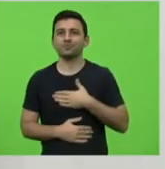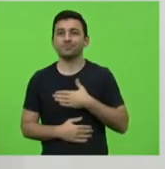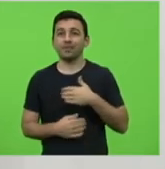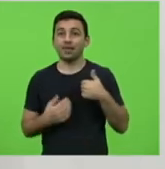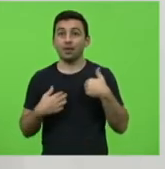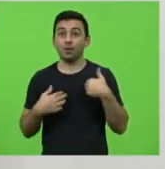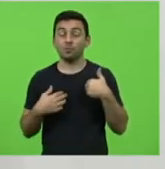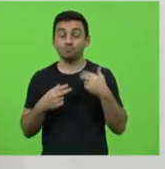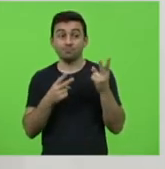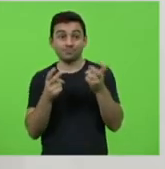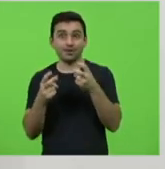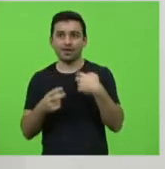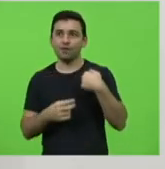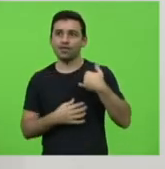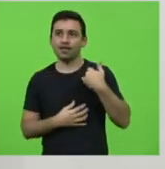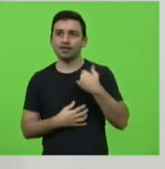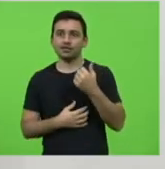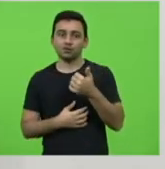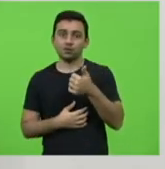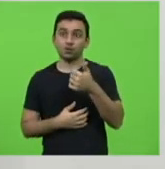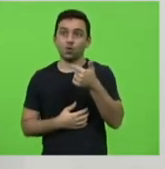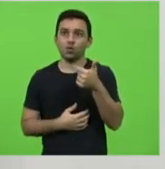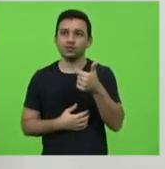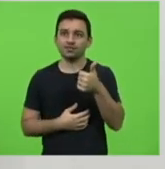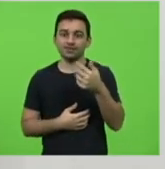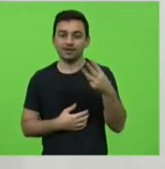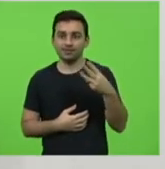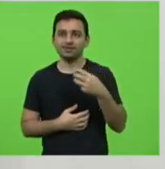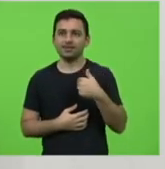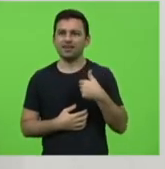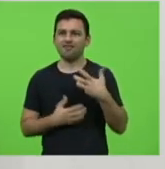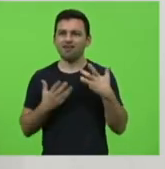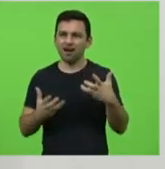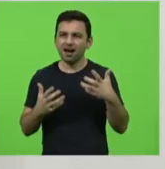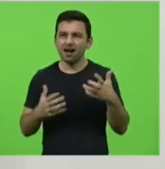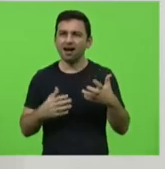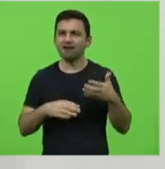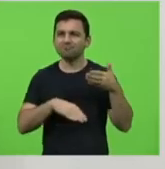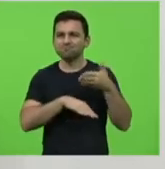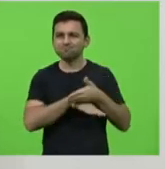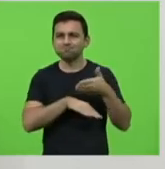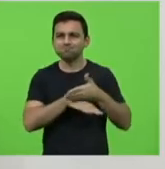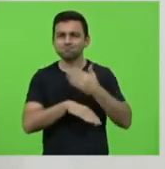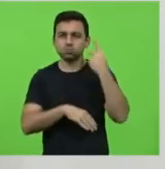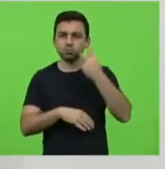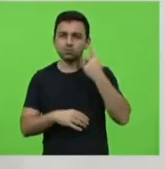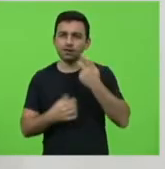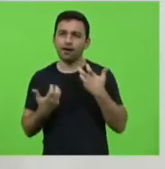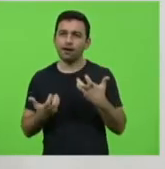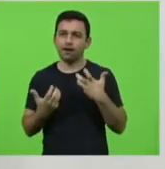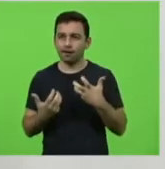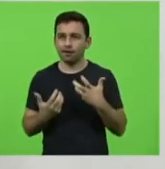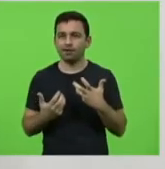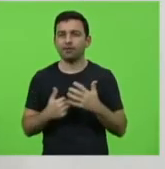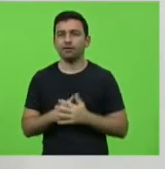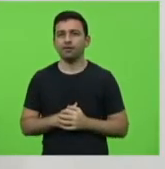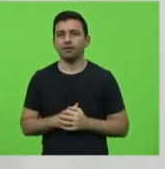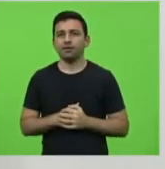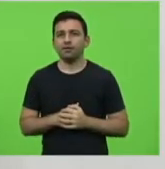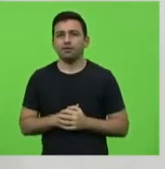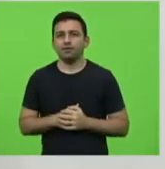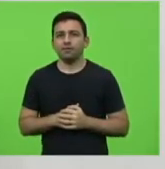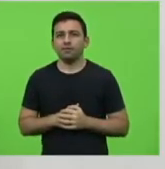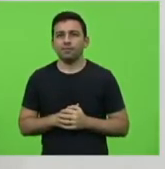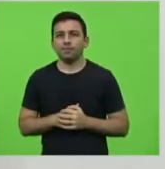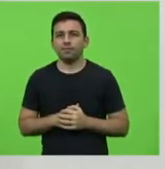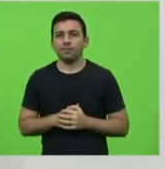com os meus 12, 13 anos, quando eu queria me envolver um pouco mais na política, deputado Nazareno. E